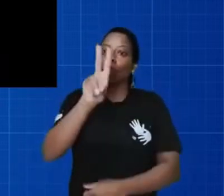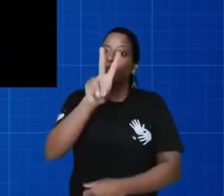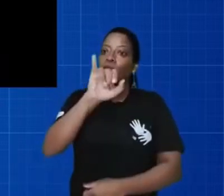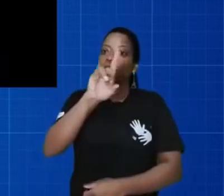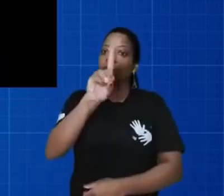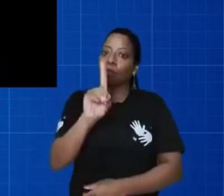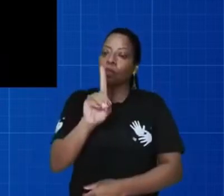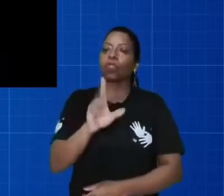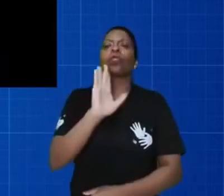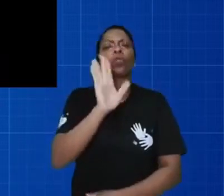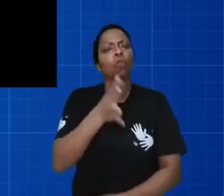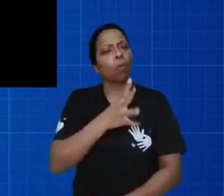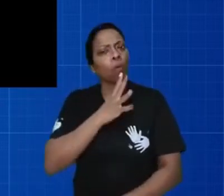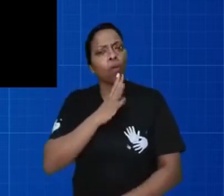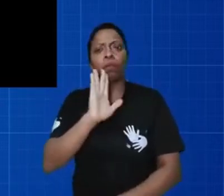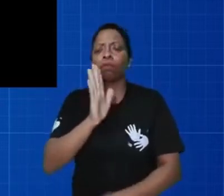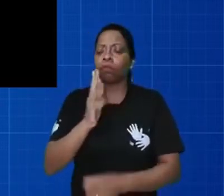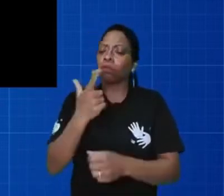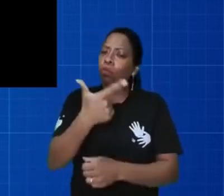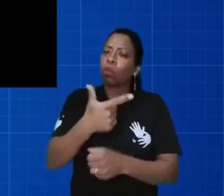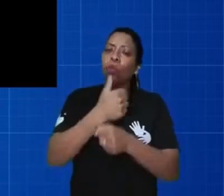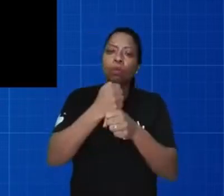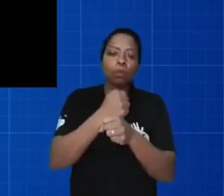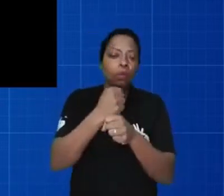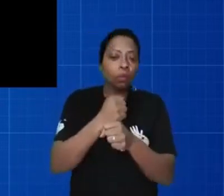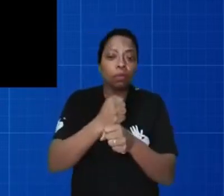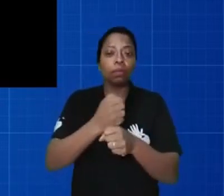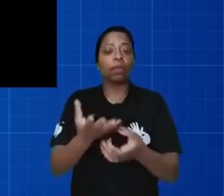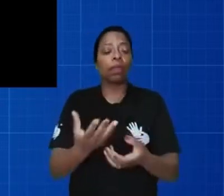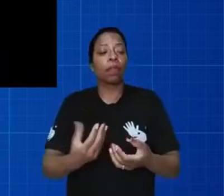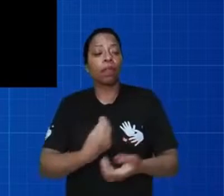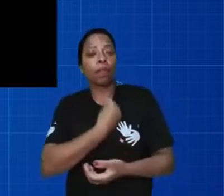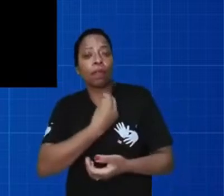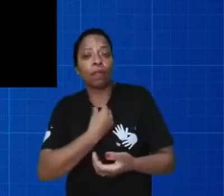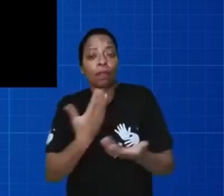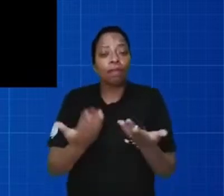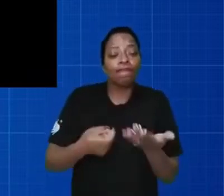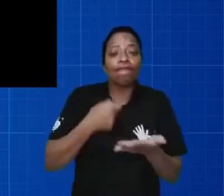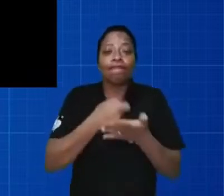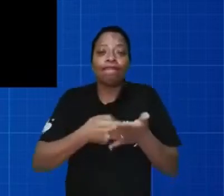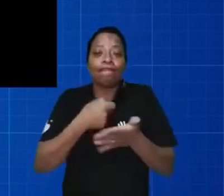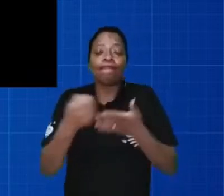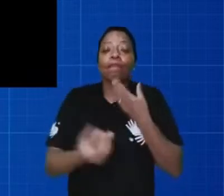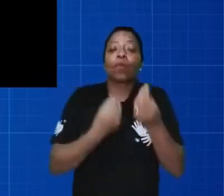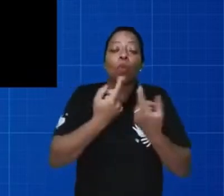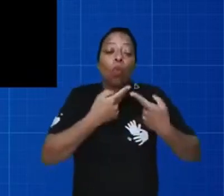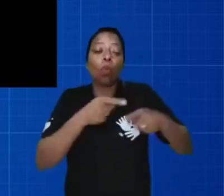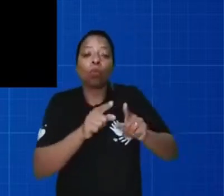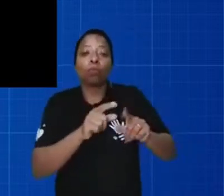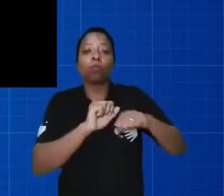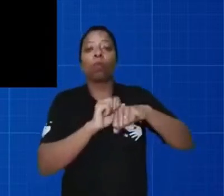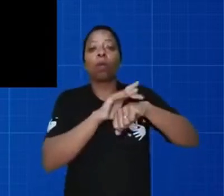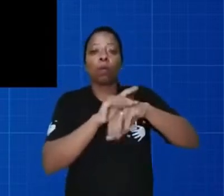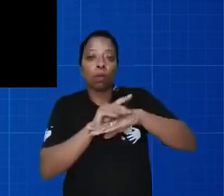mais conhecida, né, nós já passamos de 2 anos que estamos convivendo com a doença, né, nós sabemos que ela é uma